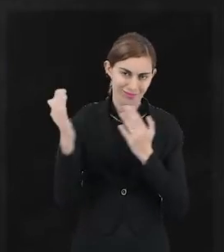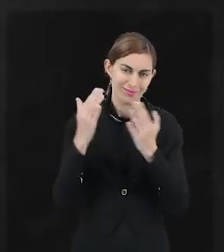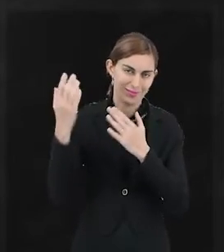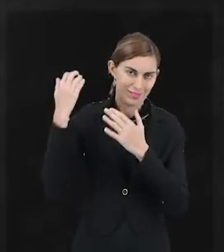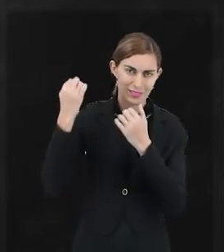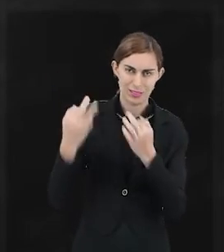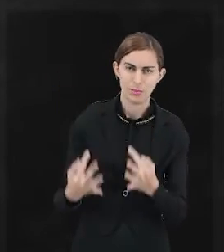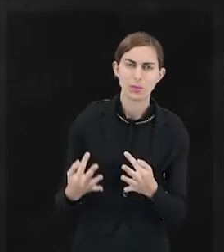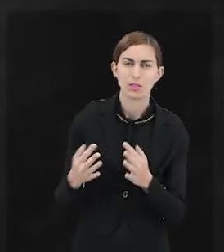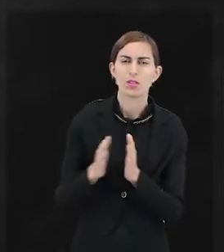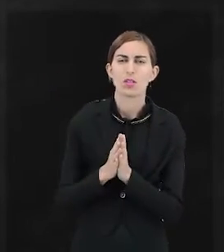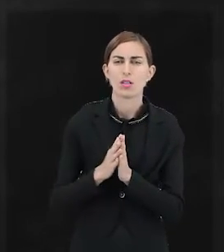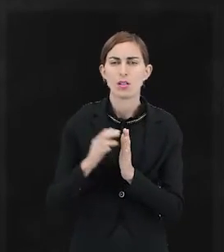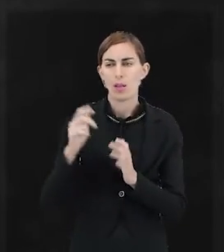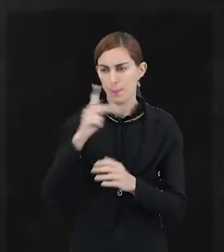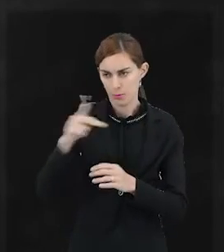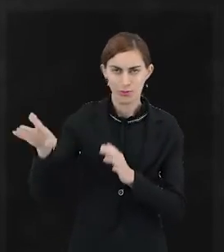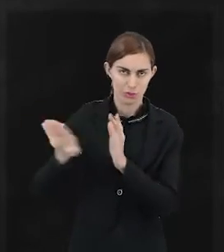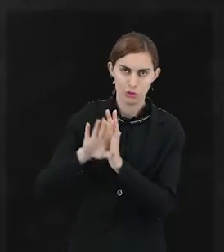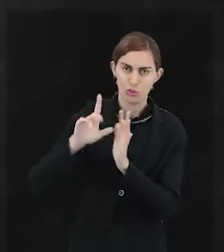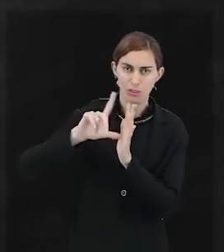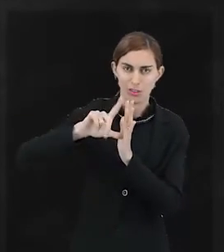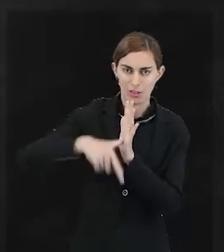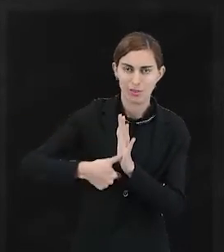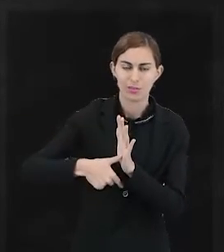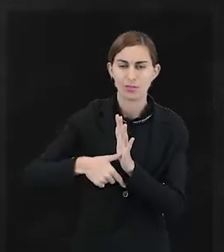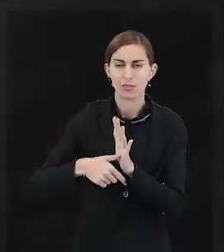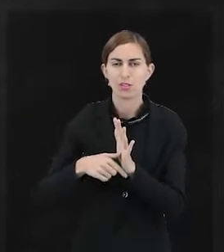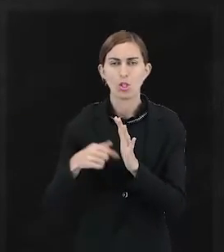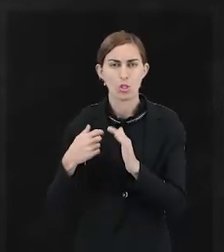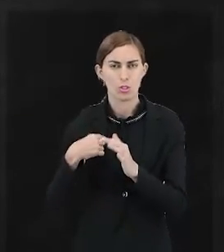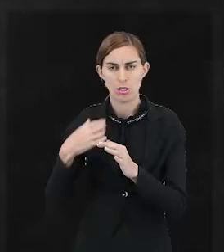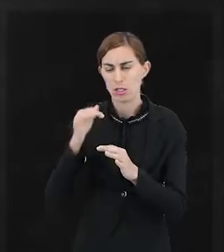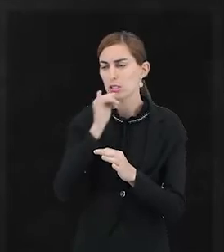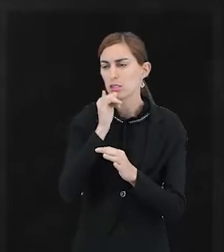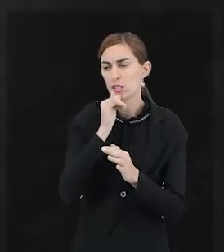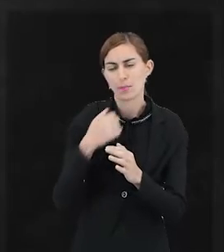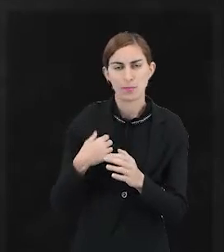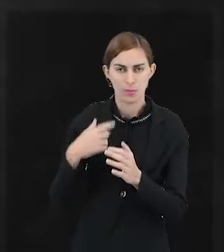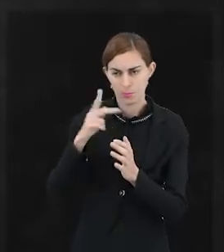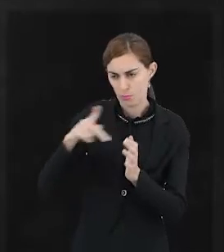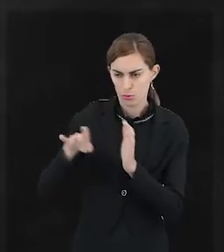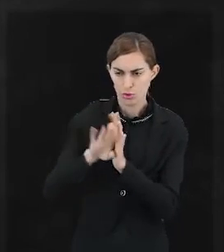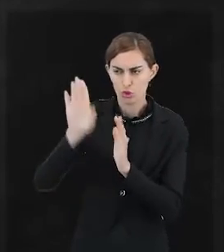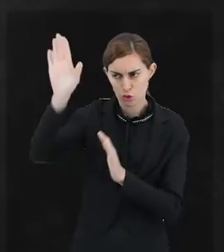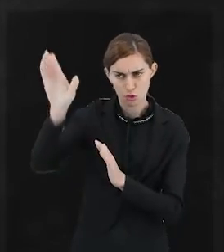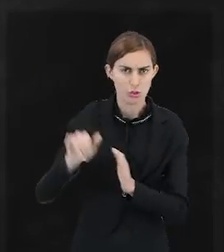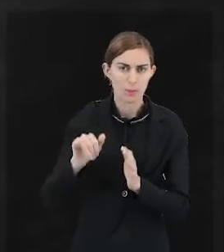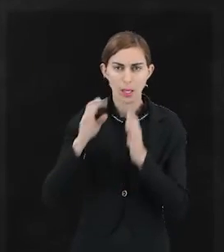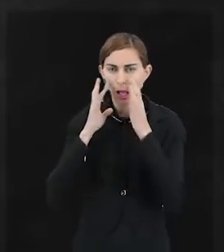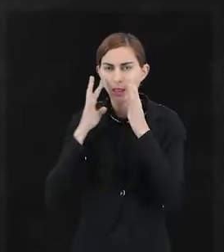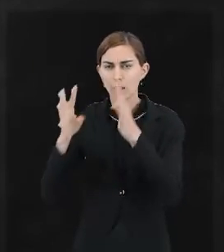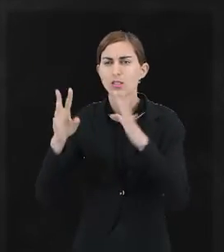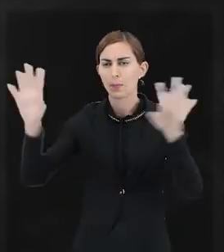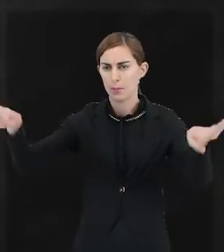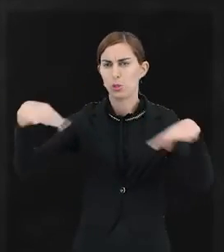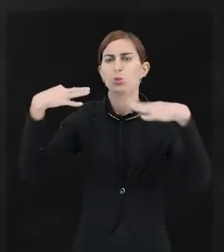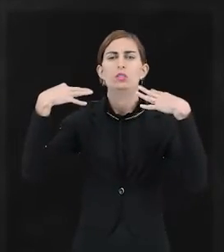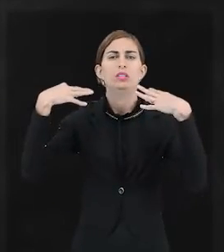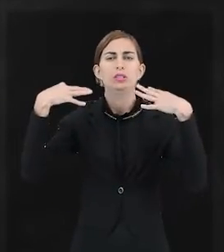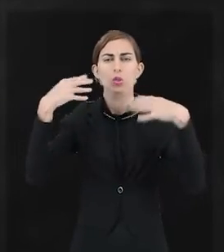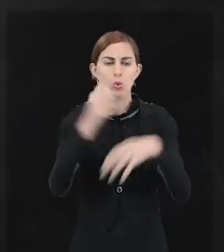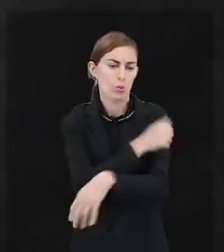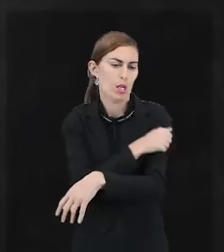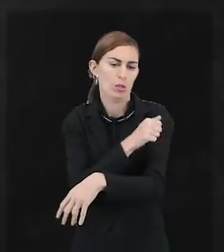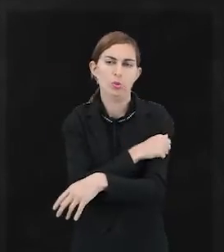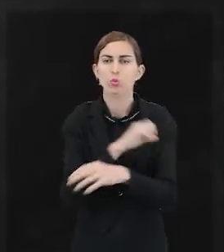a questão da atuação da professora chegando atrasado, não seria oportuno que eu, por exemplo, chamasse a atenção dela na frente dos outros